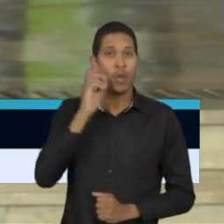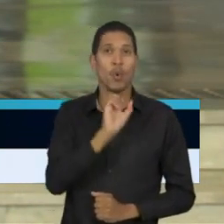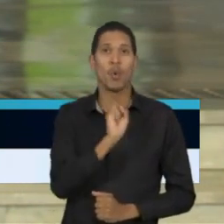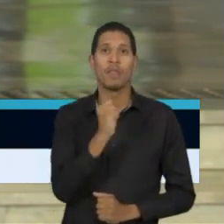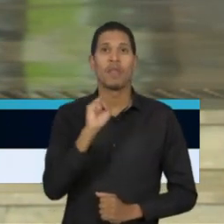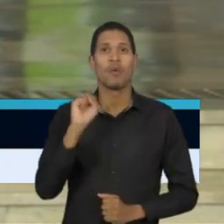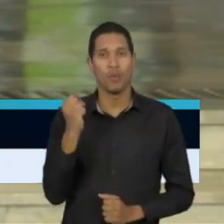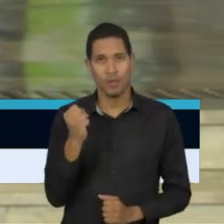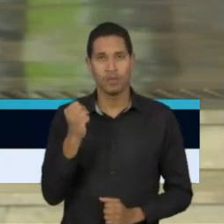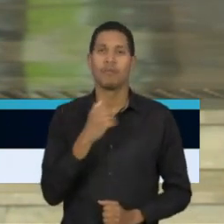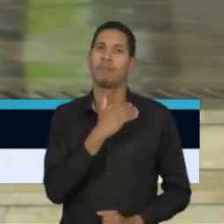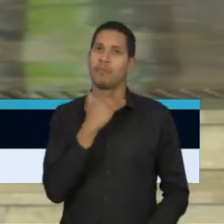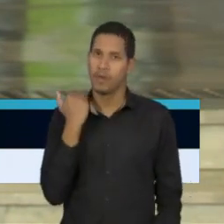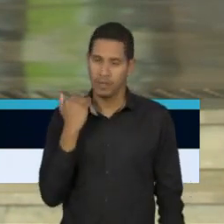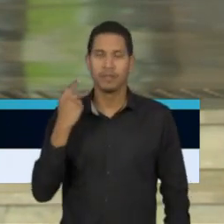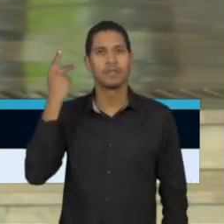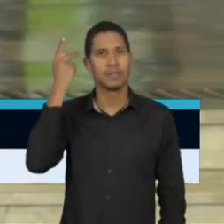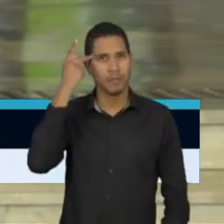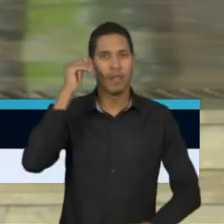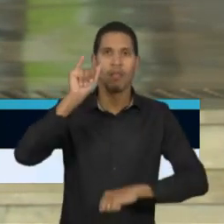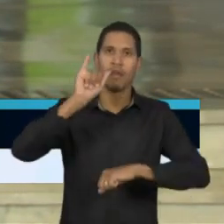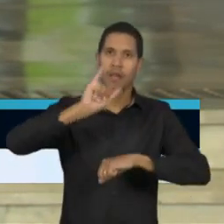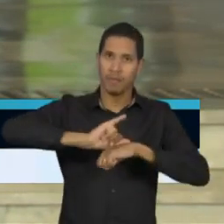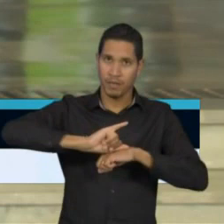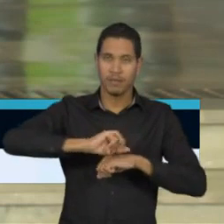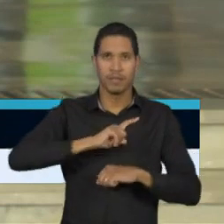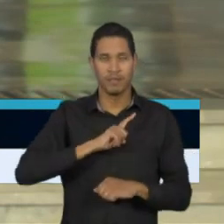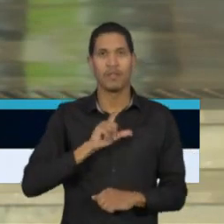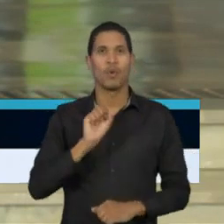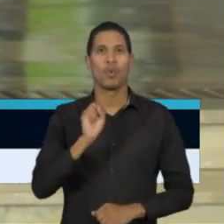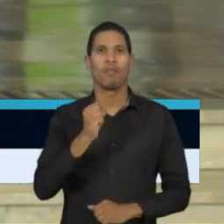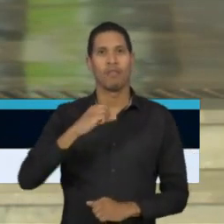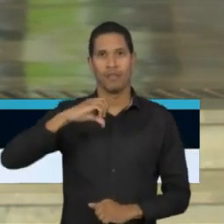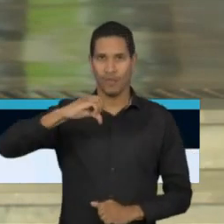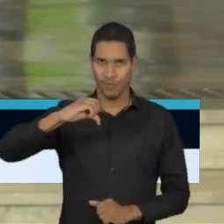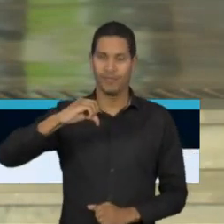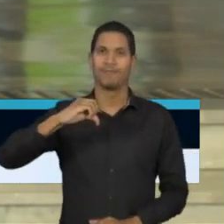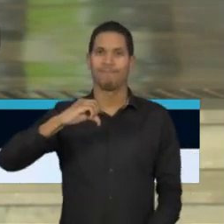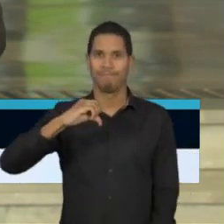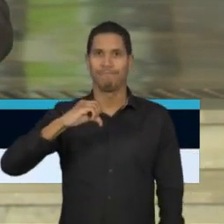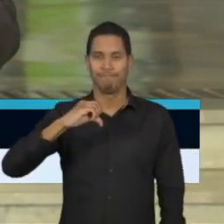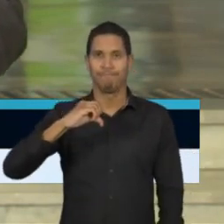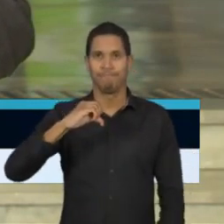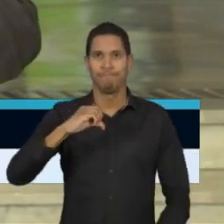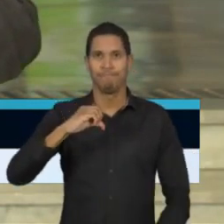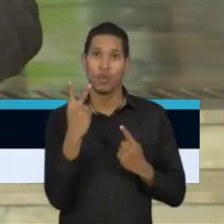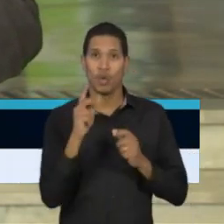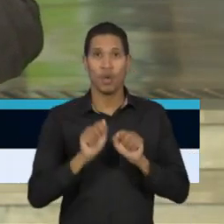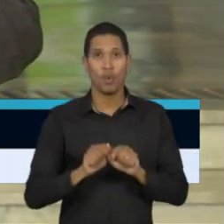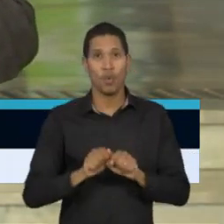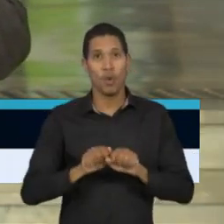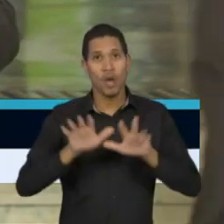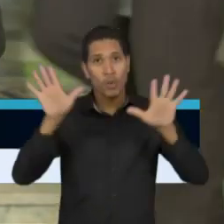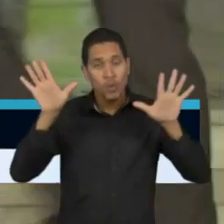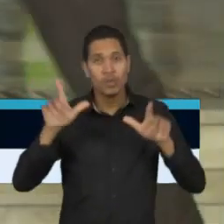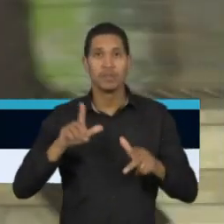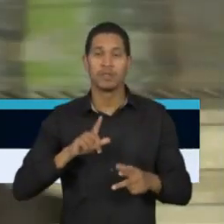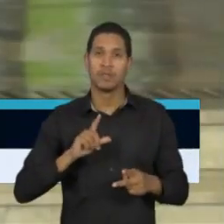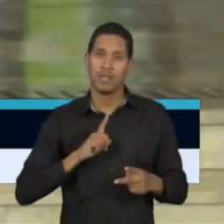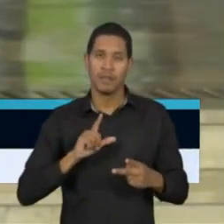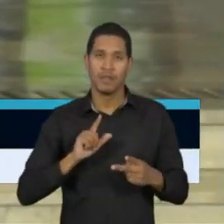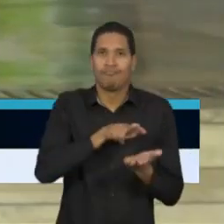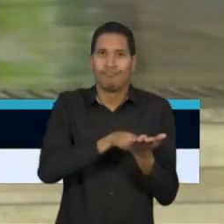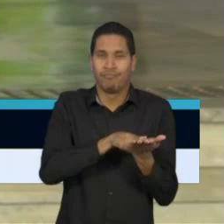São Paulo, Grande São Paulo, 89 e cada município fora